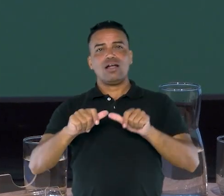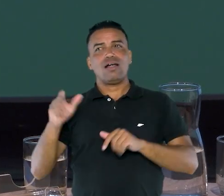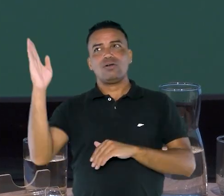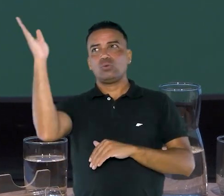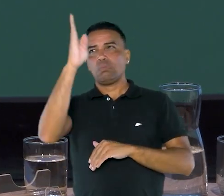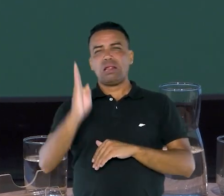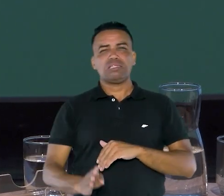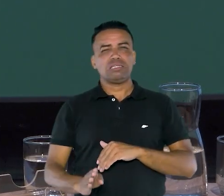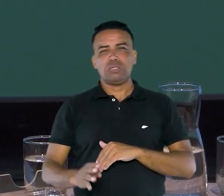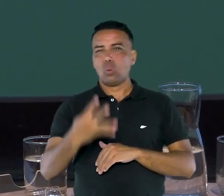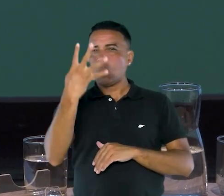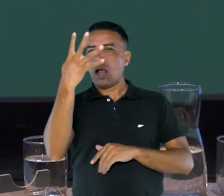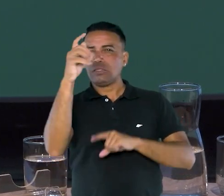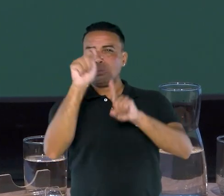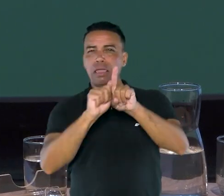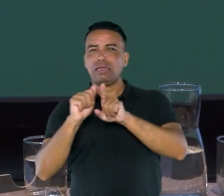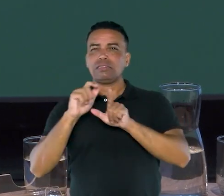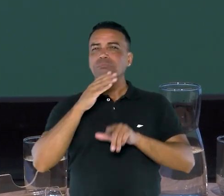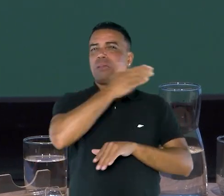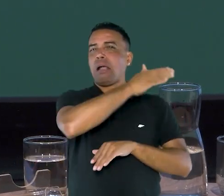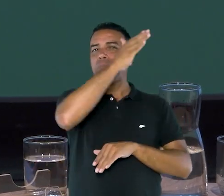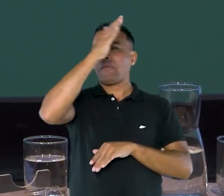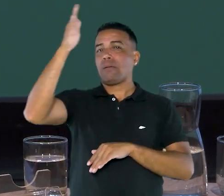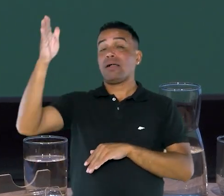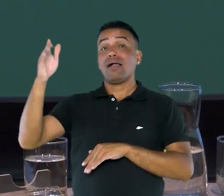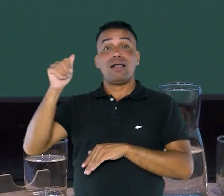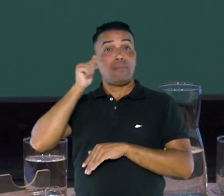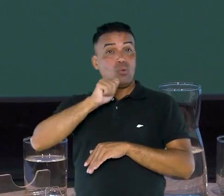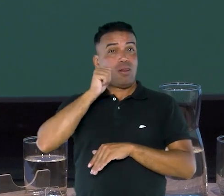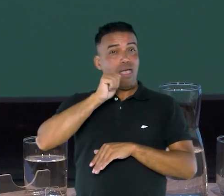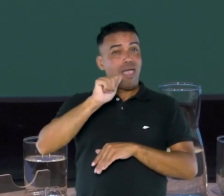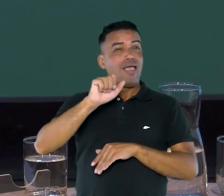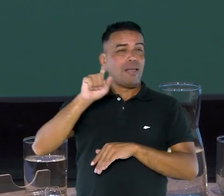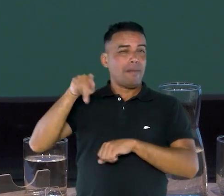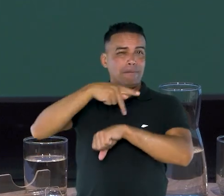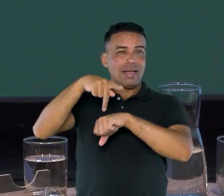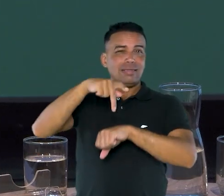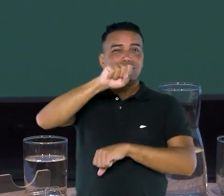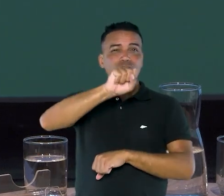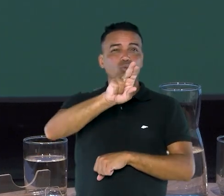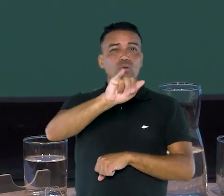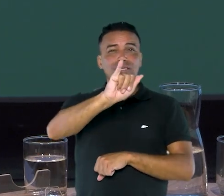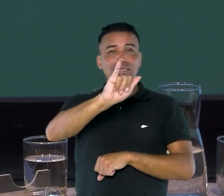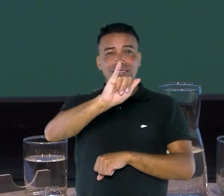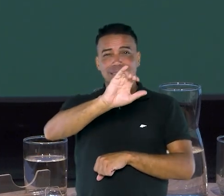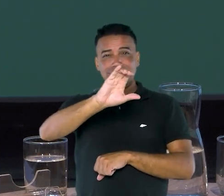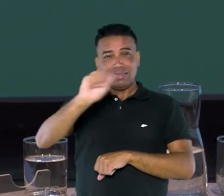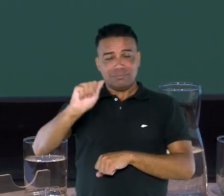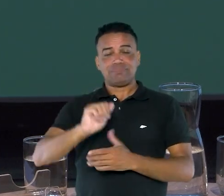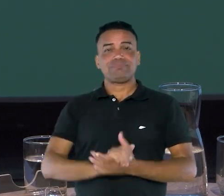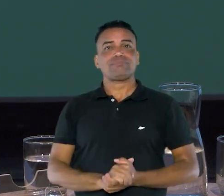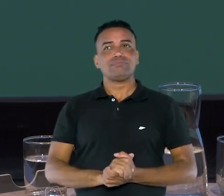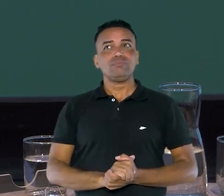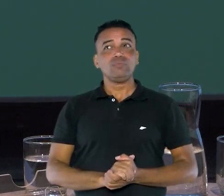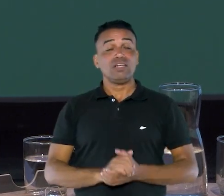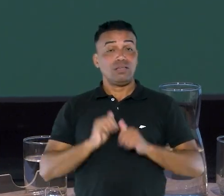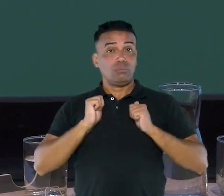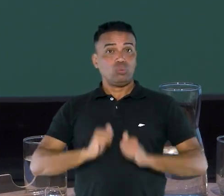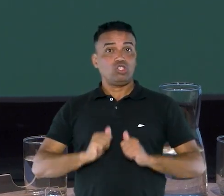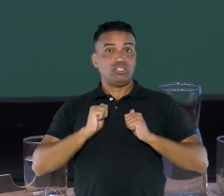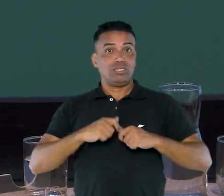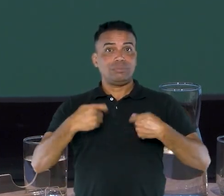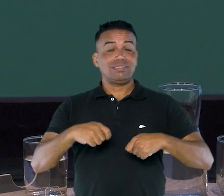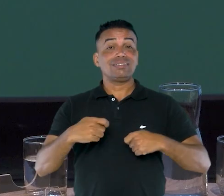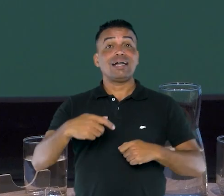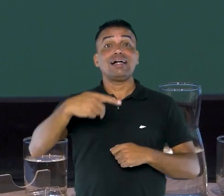no Brasil há 4 meses. E ela me ensinou uma coisa, isso que eu queria trazer aqui, que a mochila, no